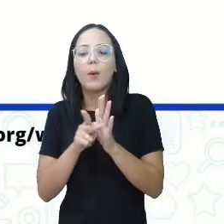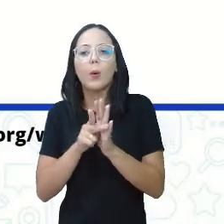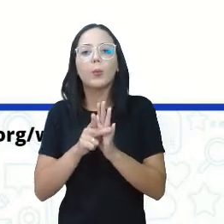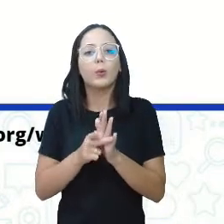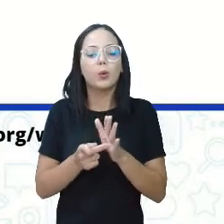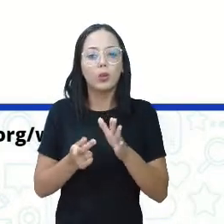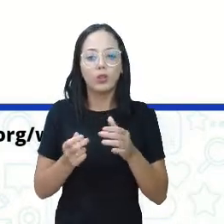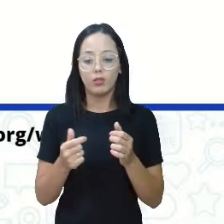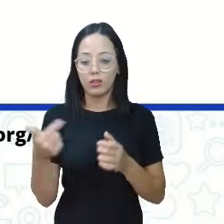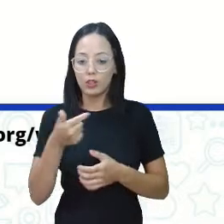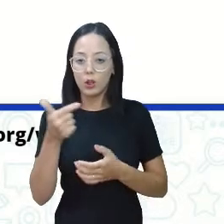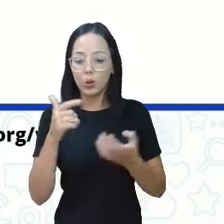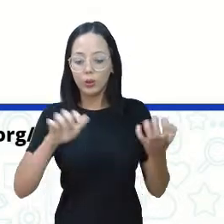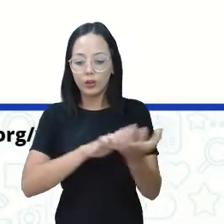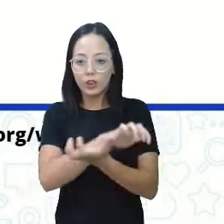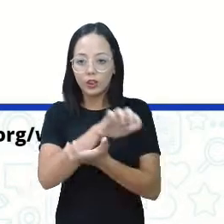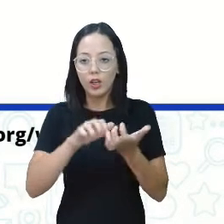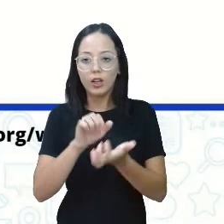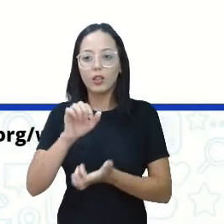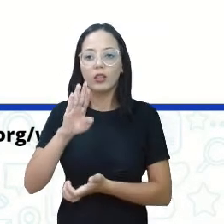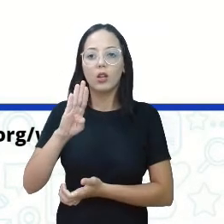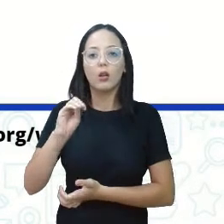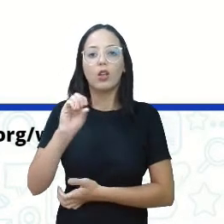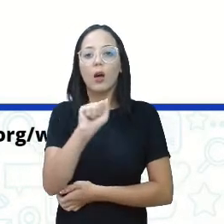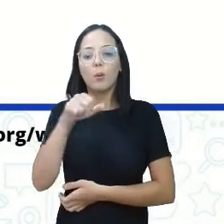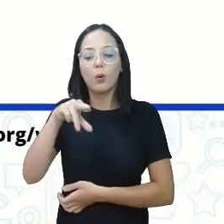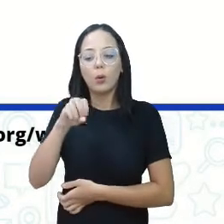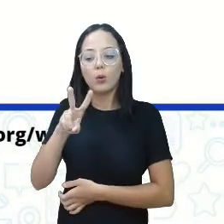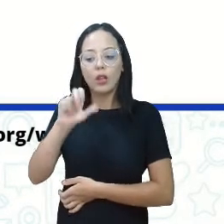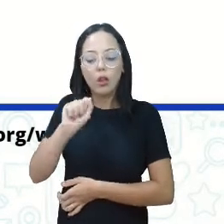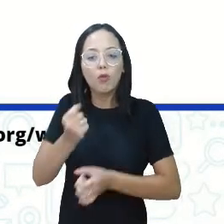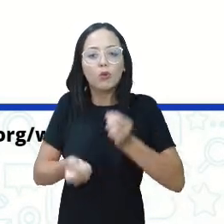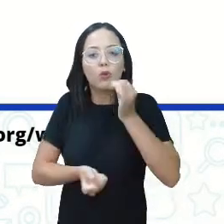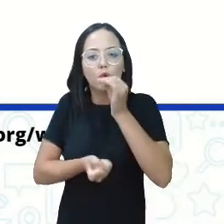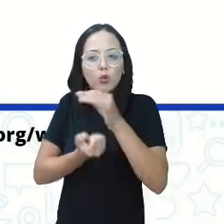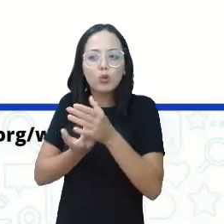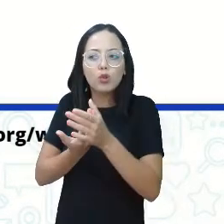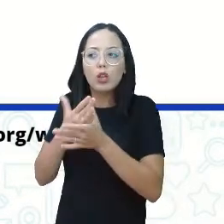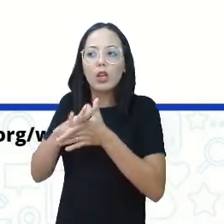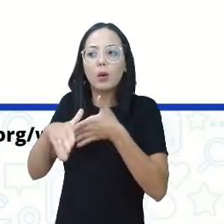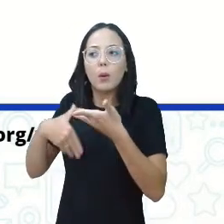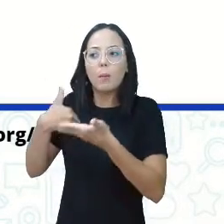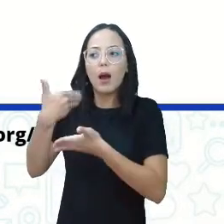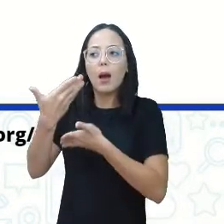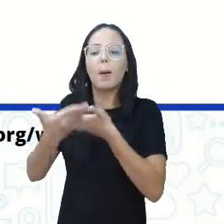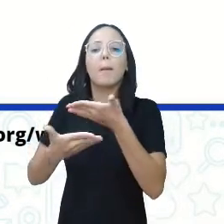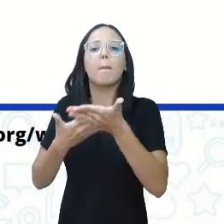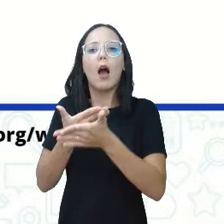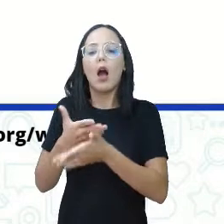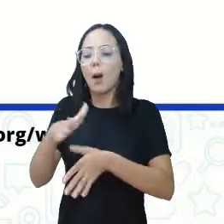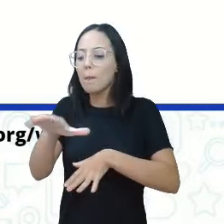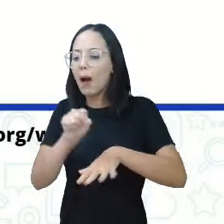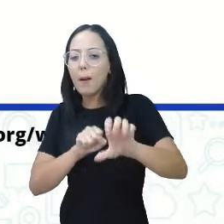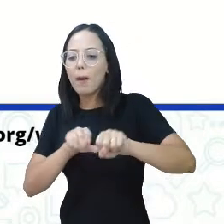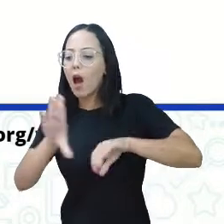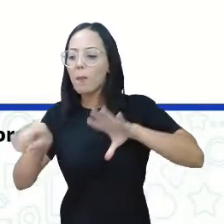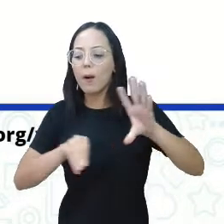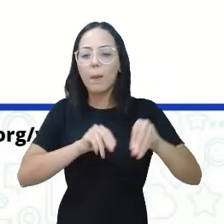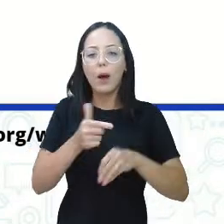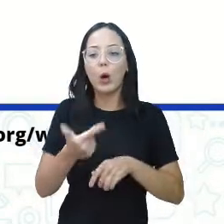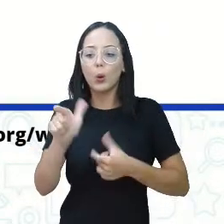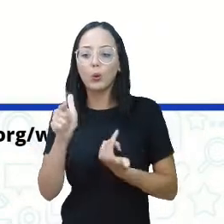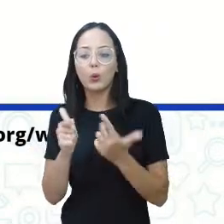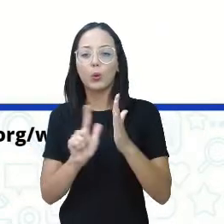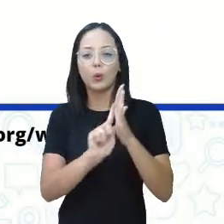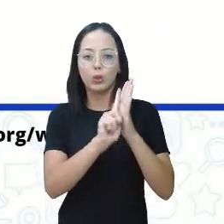saiu daquela segunda geração da bossa nova, sabe? E ela foi surgindo e absorvendo outros gêneros que